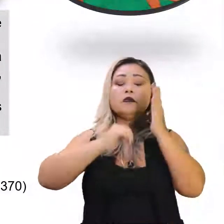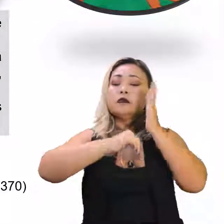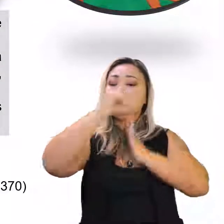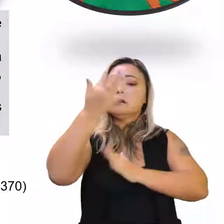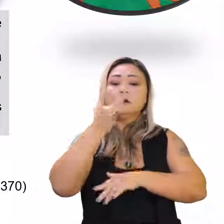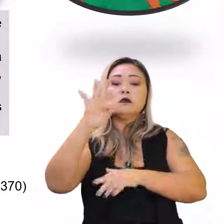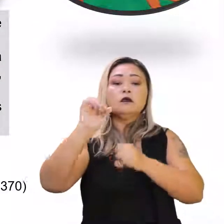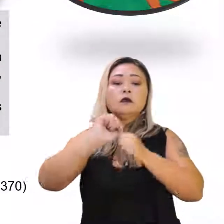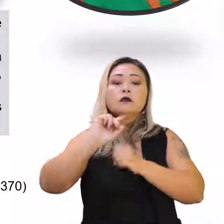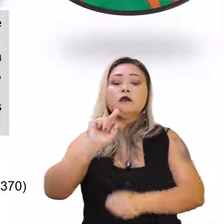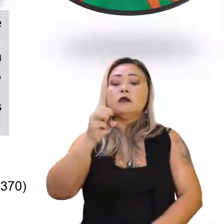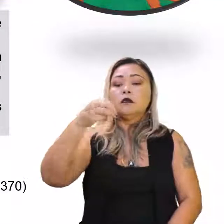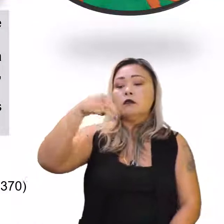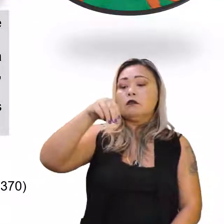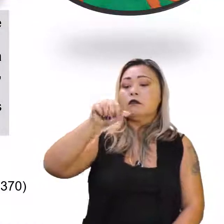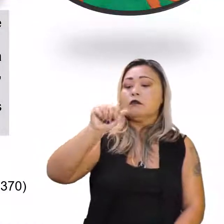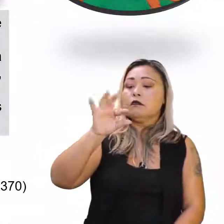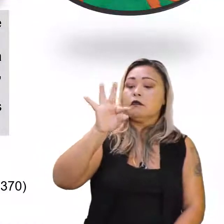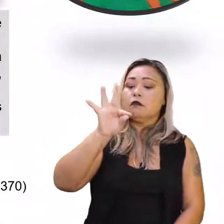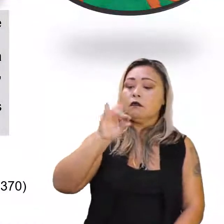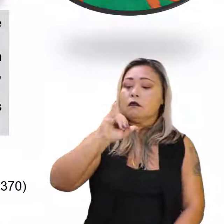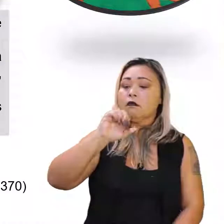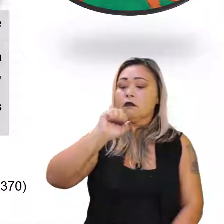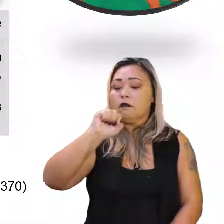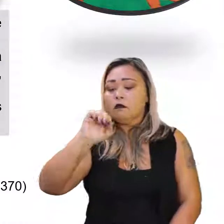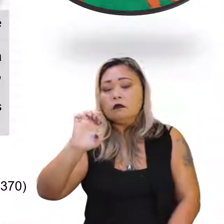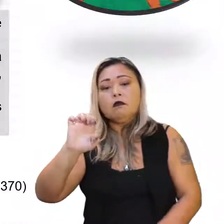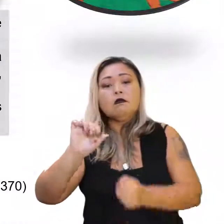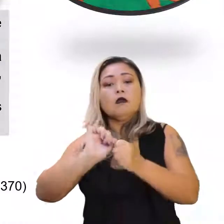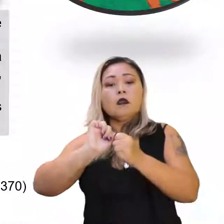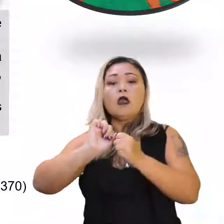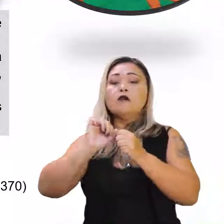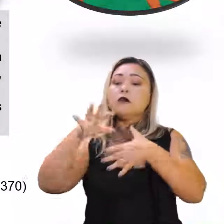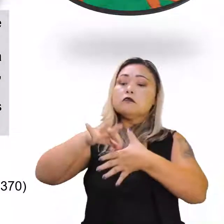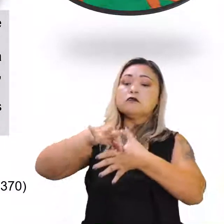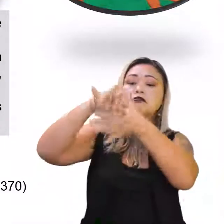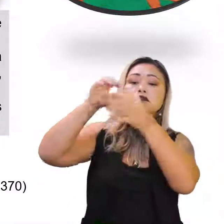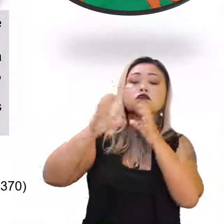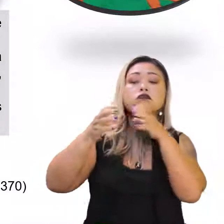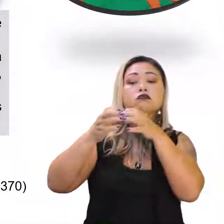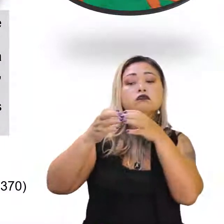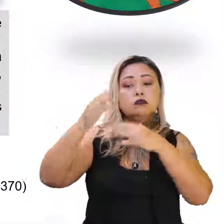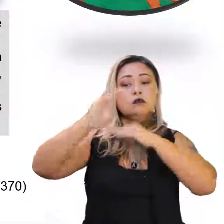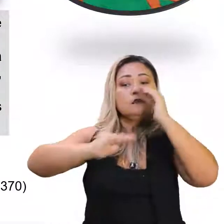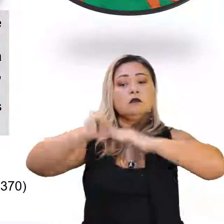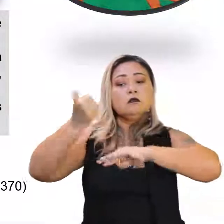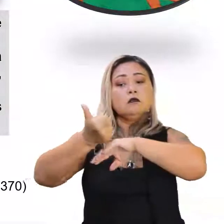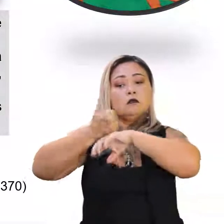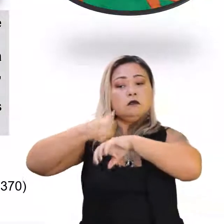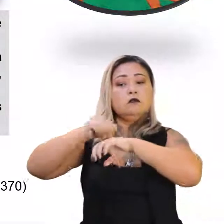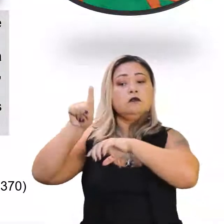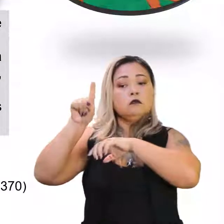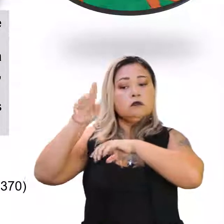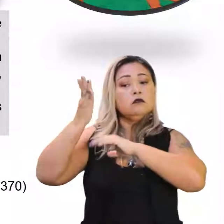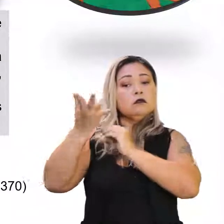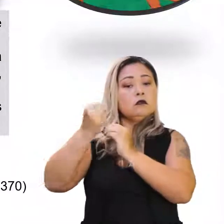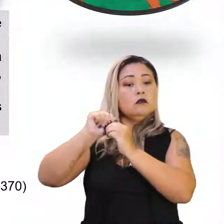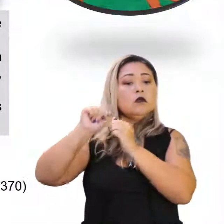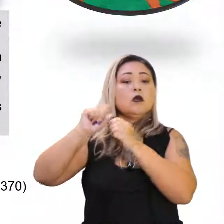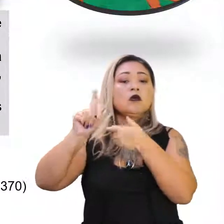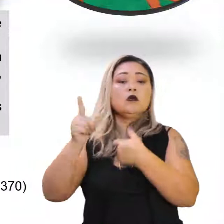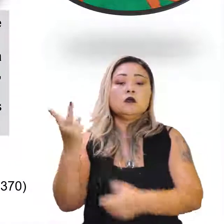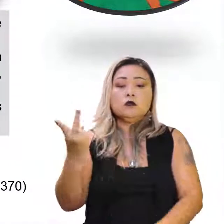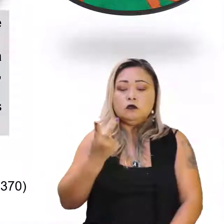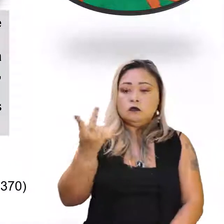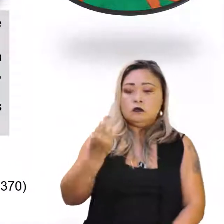Matisse foi o líder desse grupo de artistas. Matisse e Darim, o outro expoente